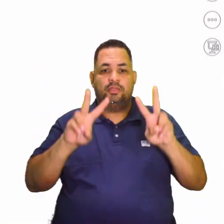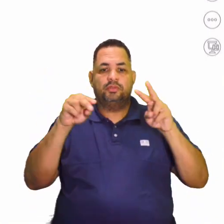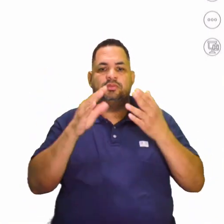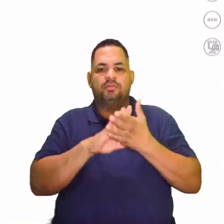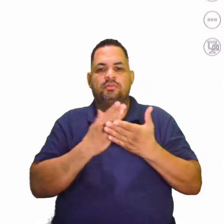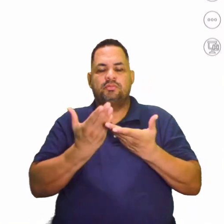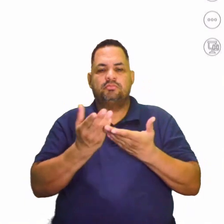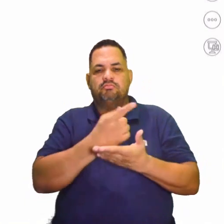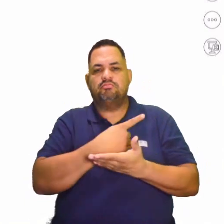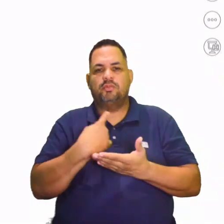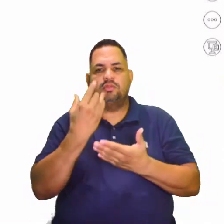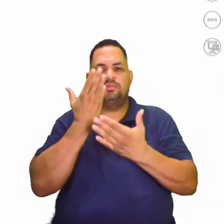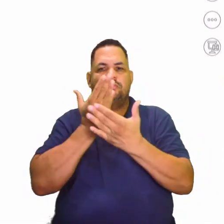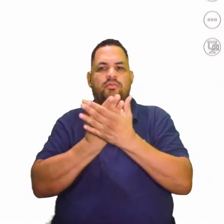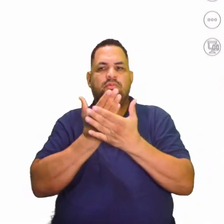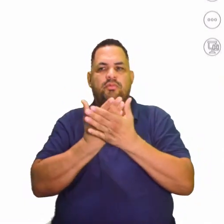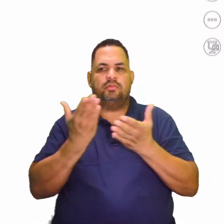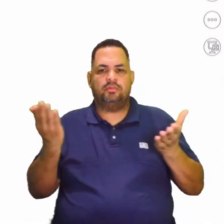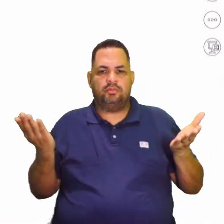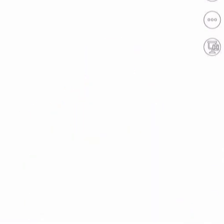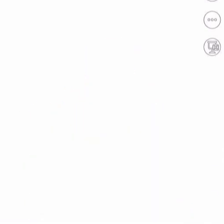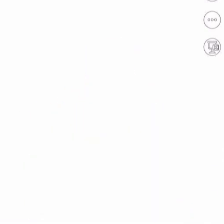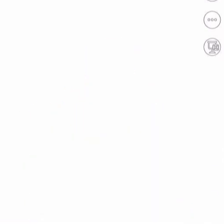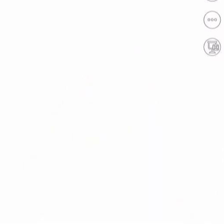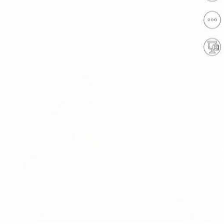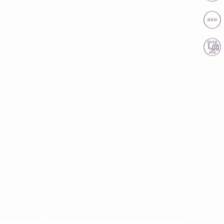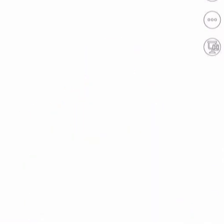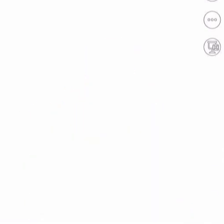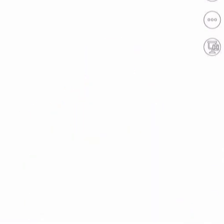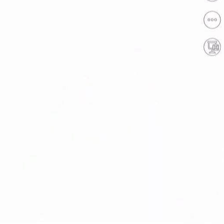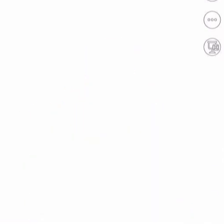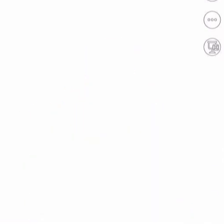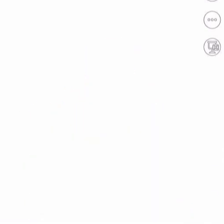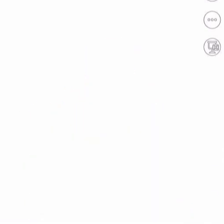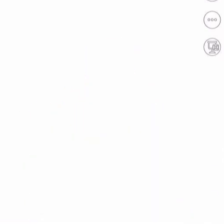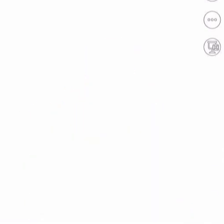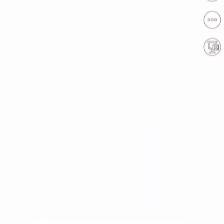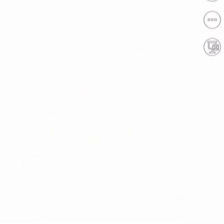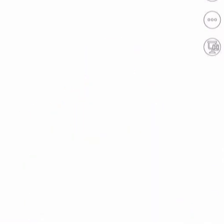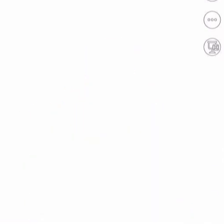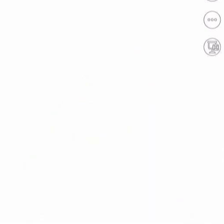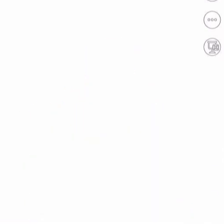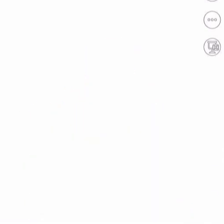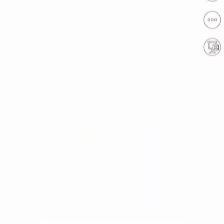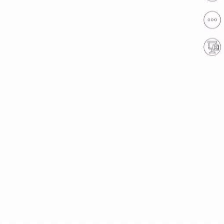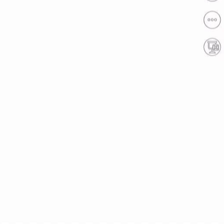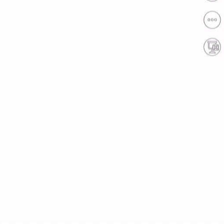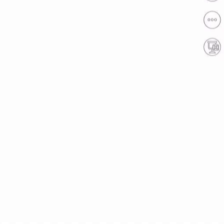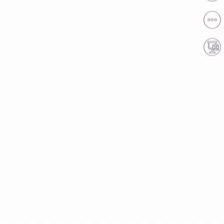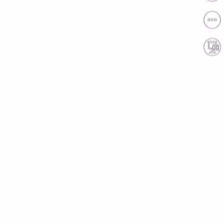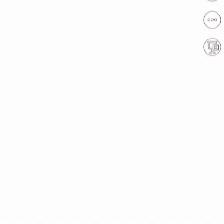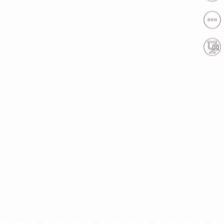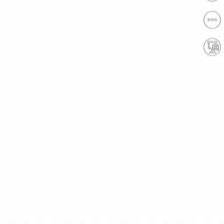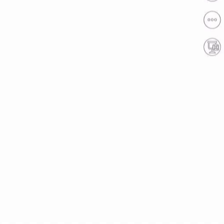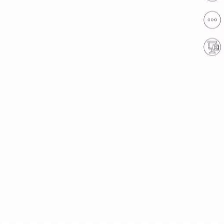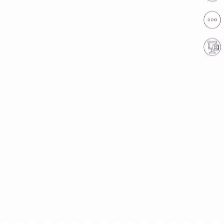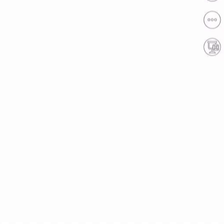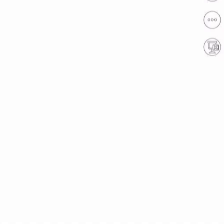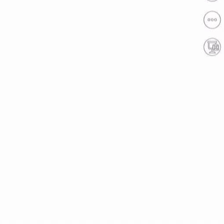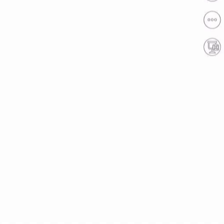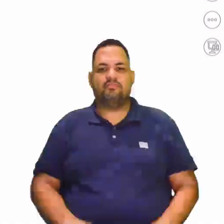que nós abordamos. E agora, estudantes, vocês vão dar início aí à